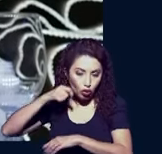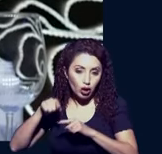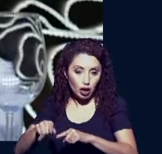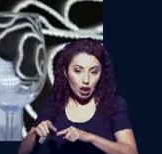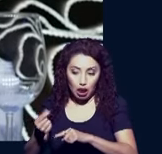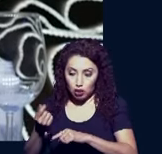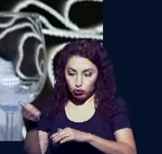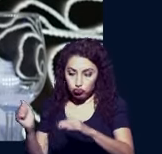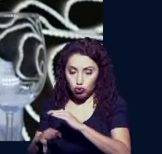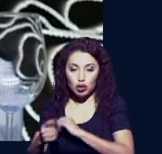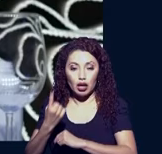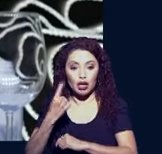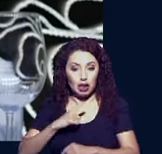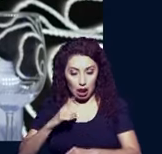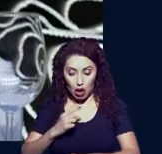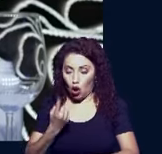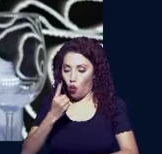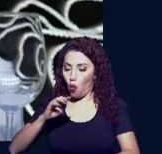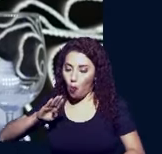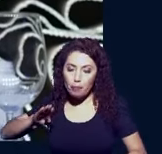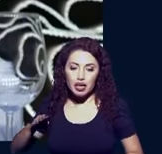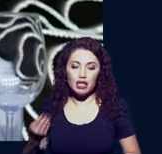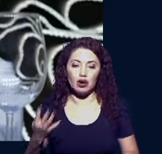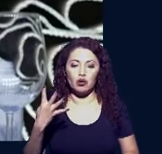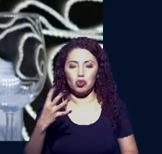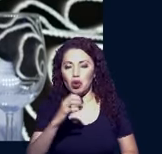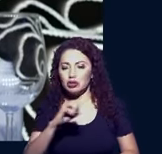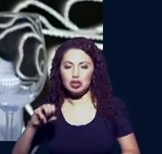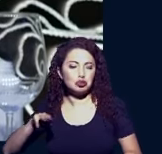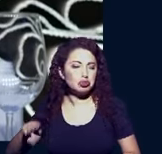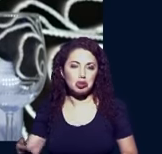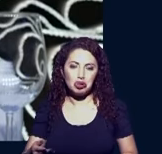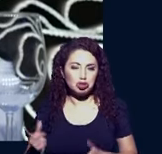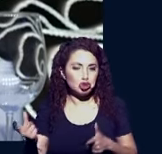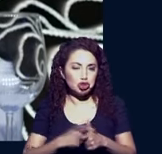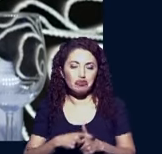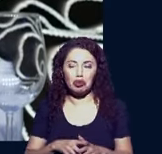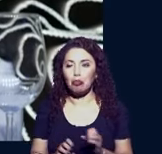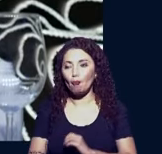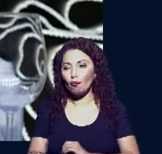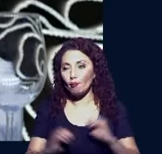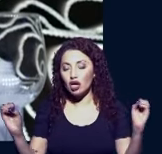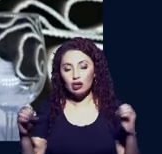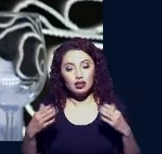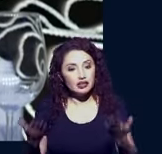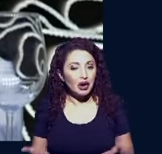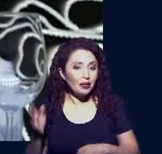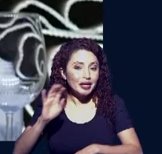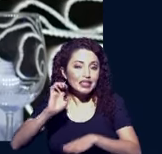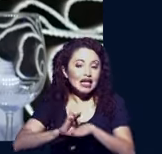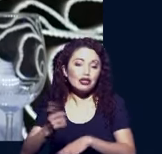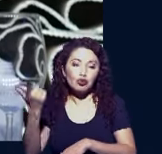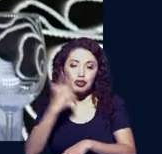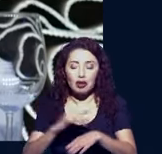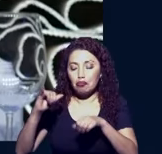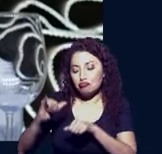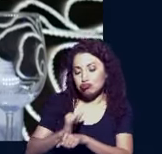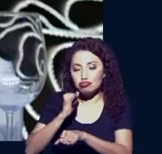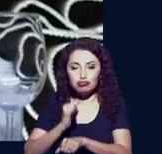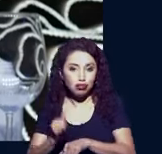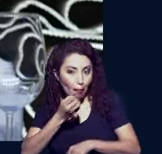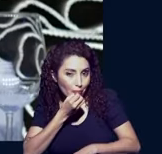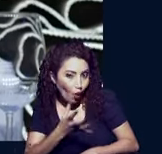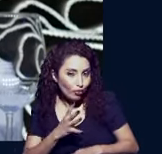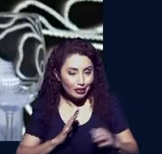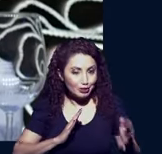bilhão 400 milhões deais temos dívida pública negativa então o estado que achou um caminho nesse caos tributário